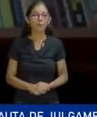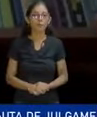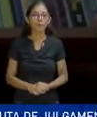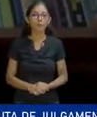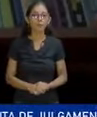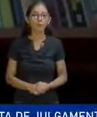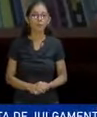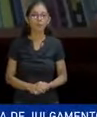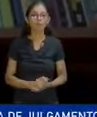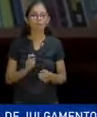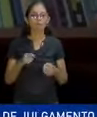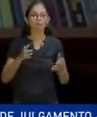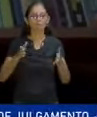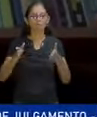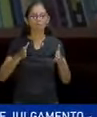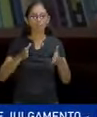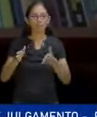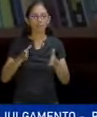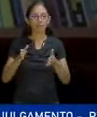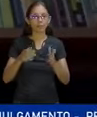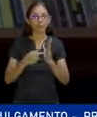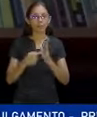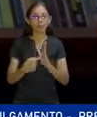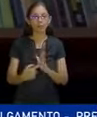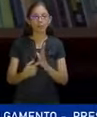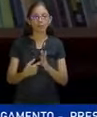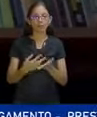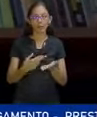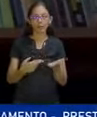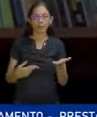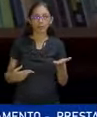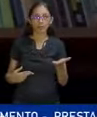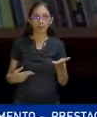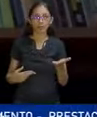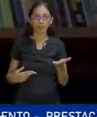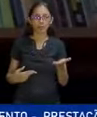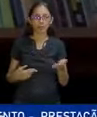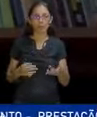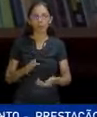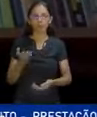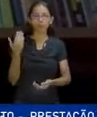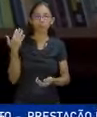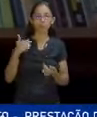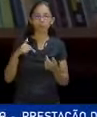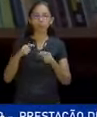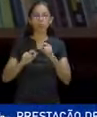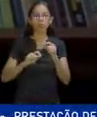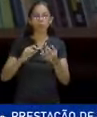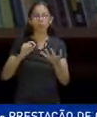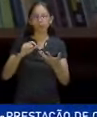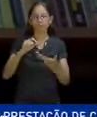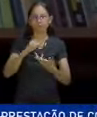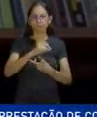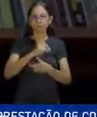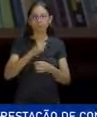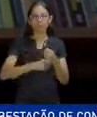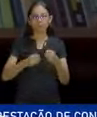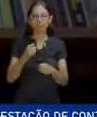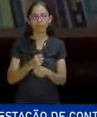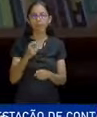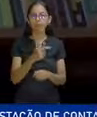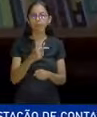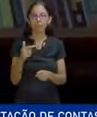seja concedido prazo para apresentação de relatório circunstanciado do que foi feito no exercício de